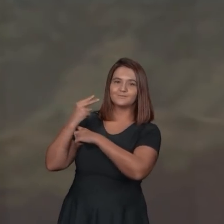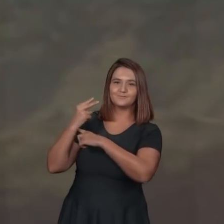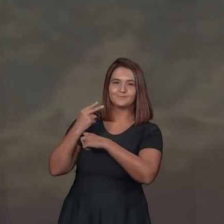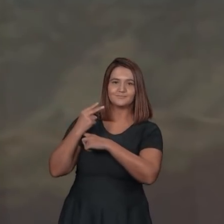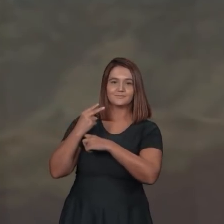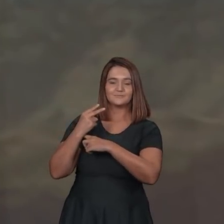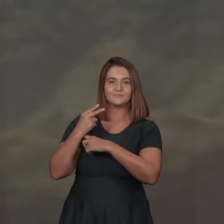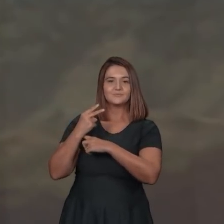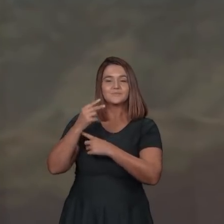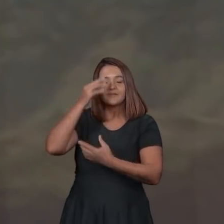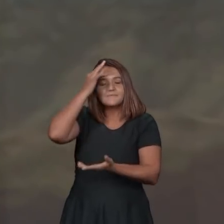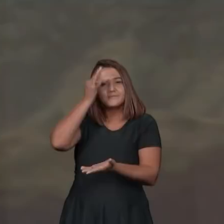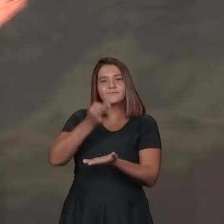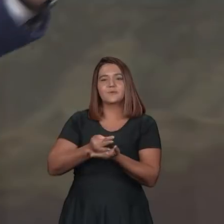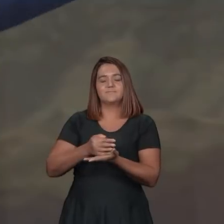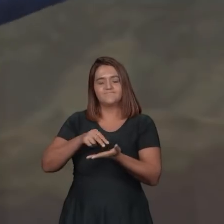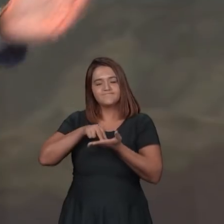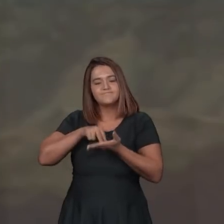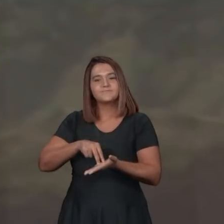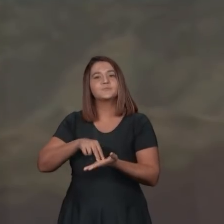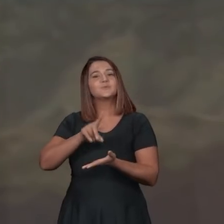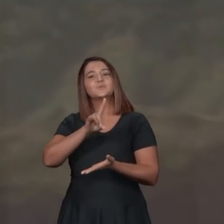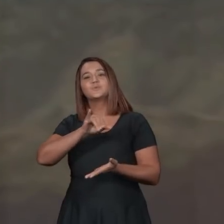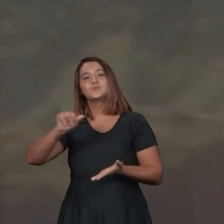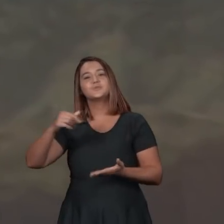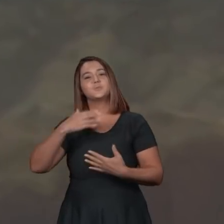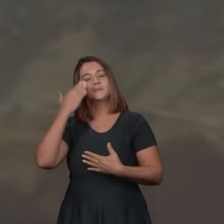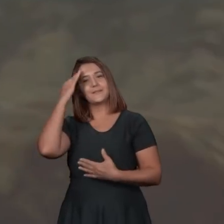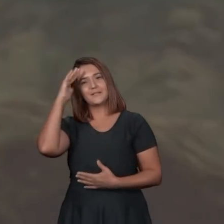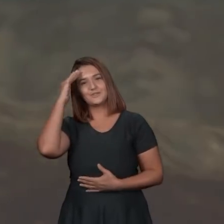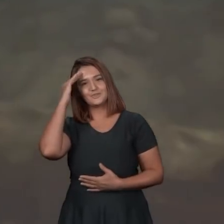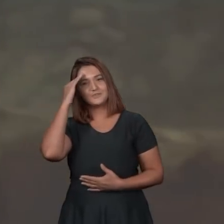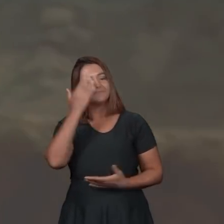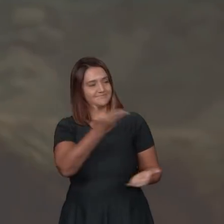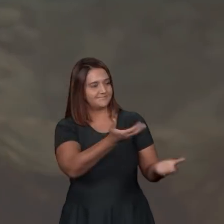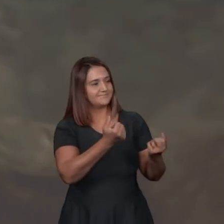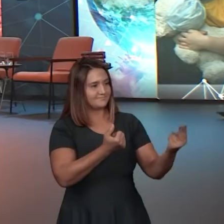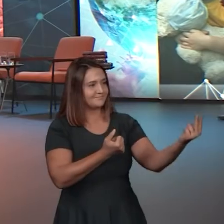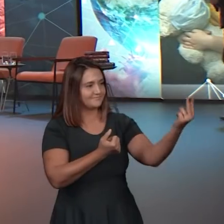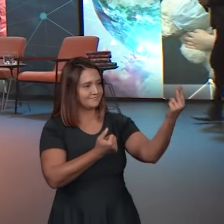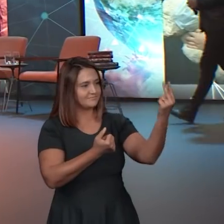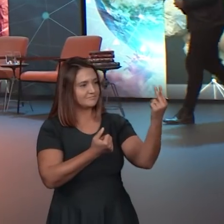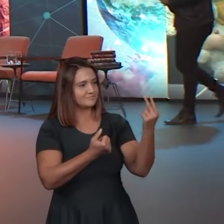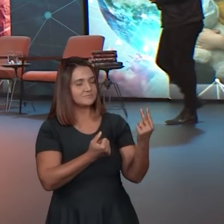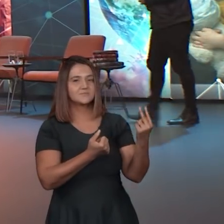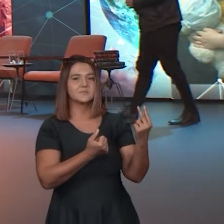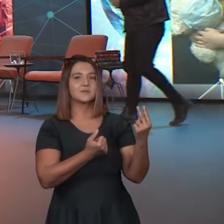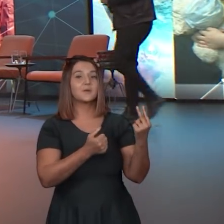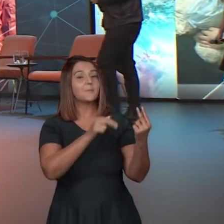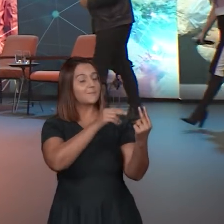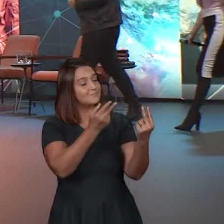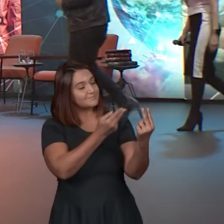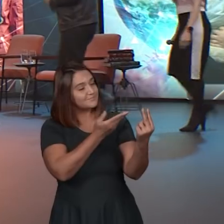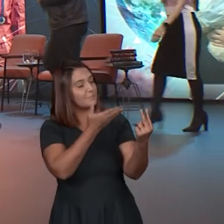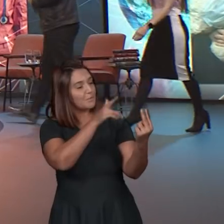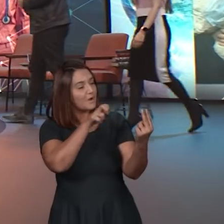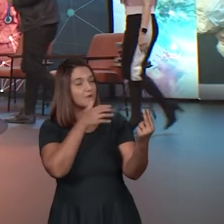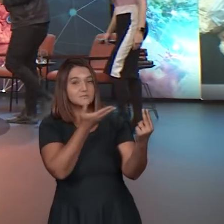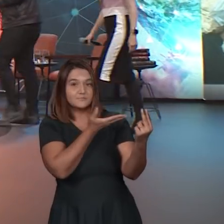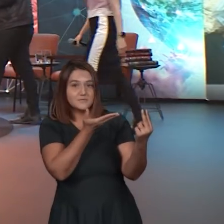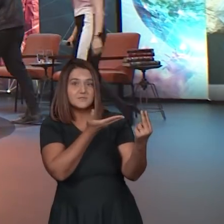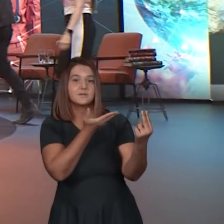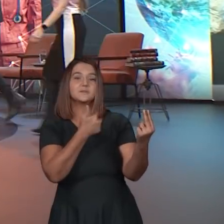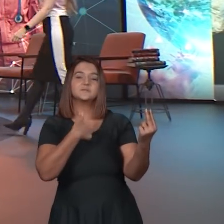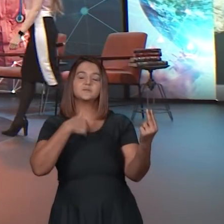para mim. E naquele dia eu entendi, podem vir aqui, que através de vocês, naquela música que eu estava